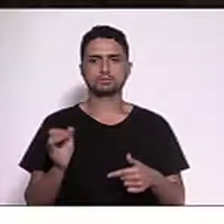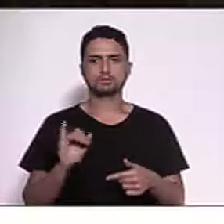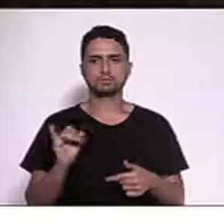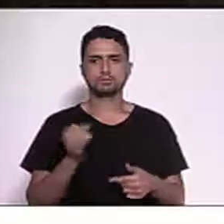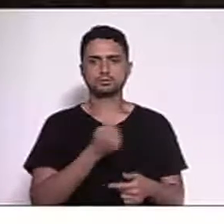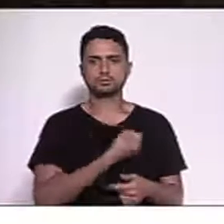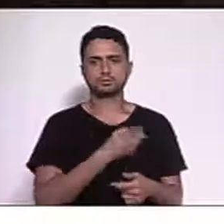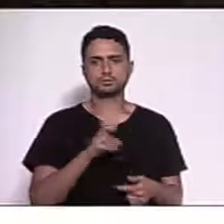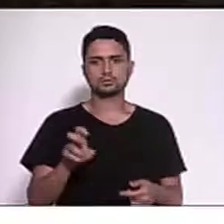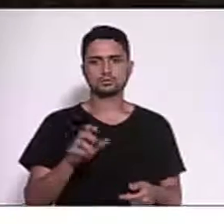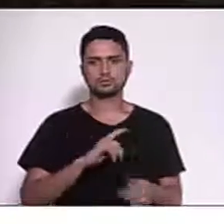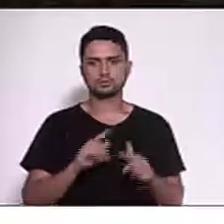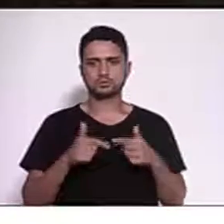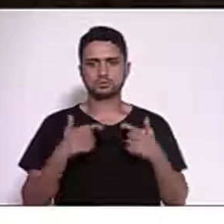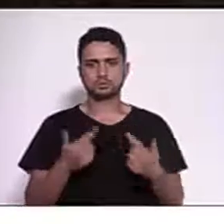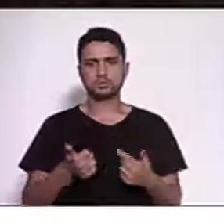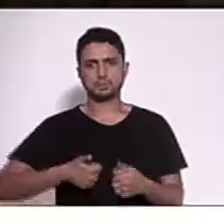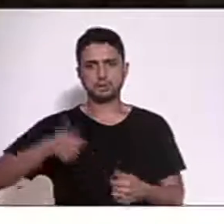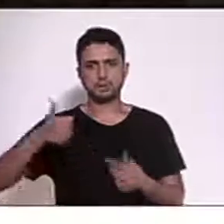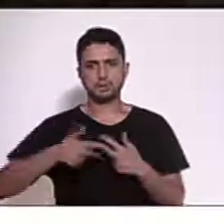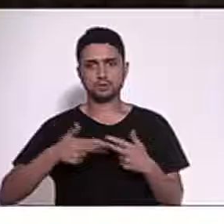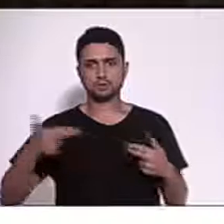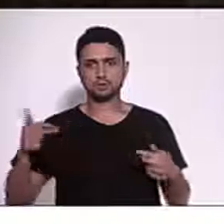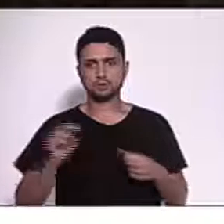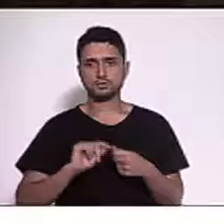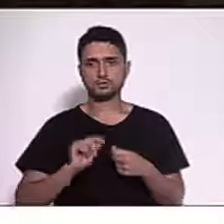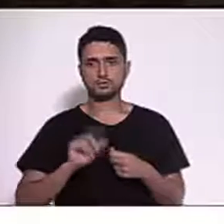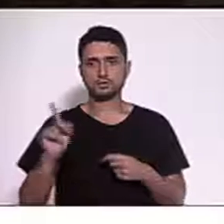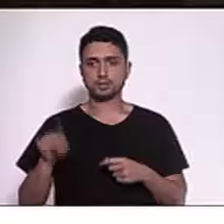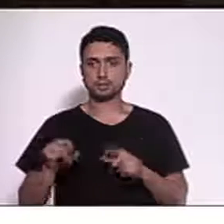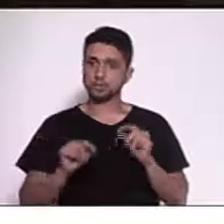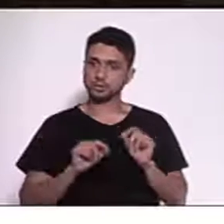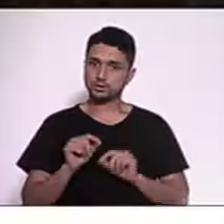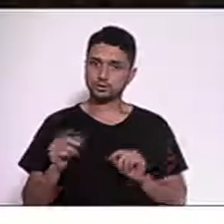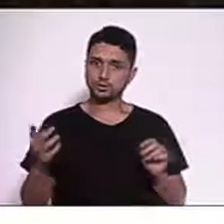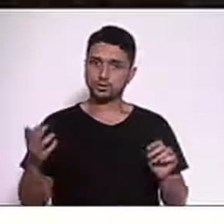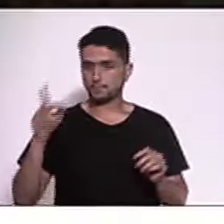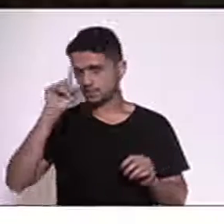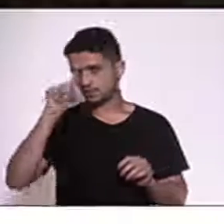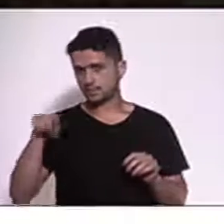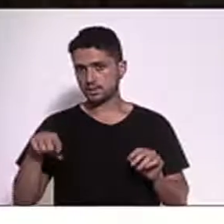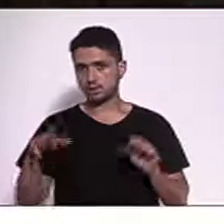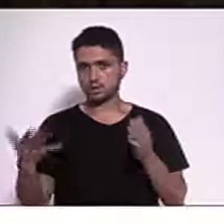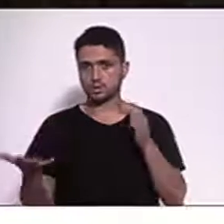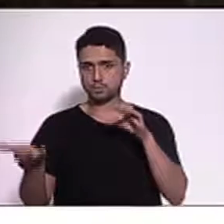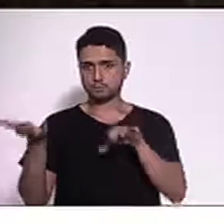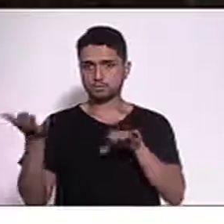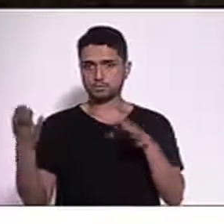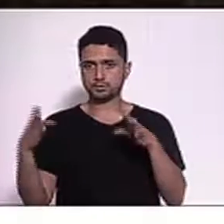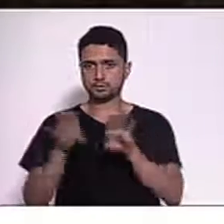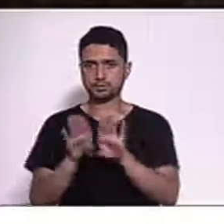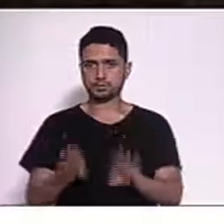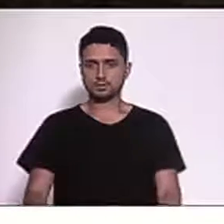em prática, a primeira coisa que se fez foi mandar fechar exatamente o Congresso Nacional.